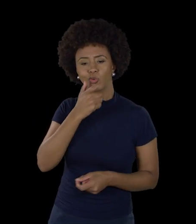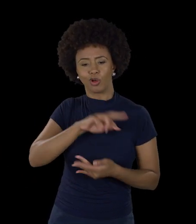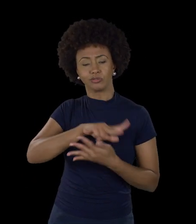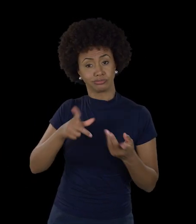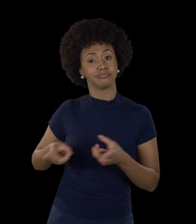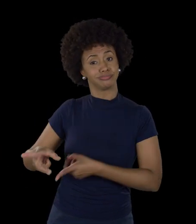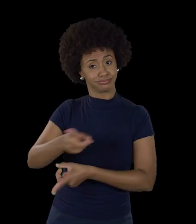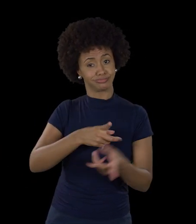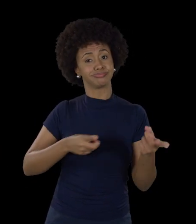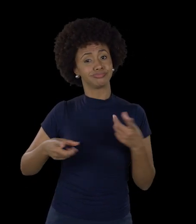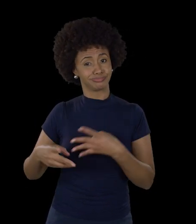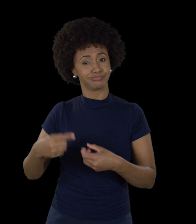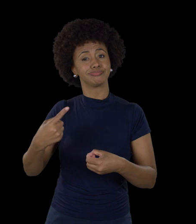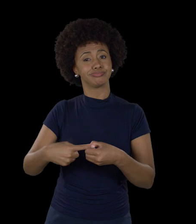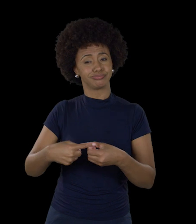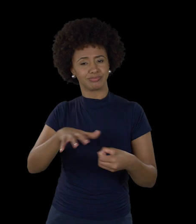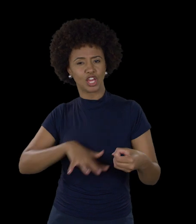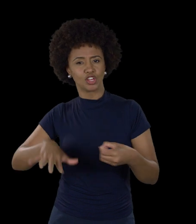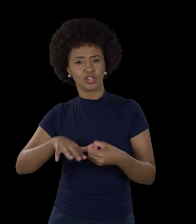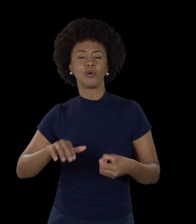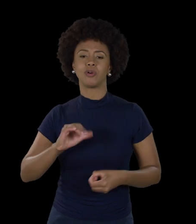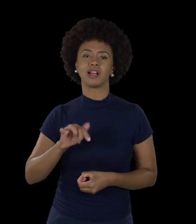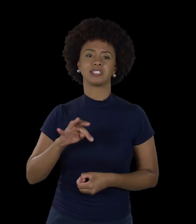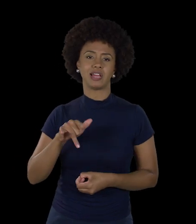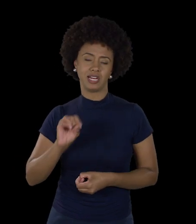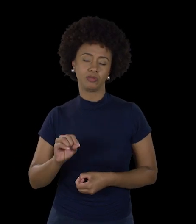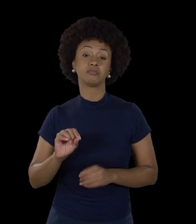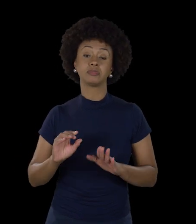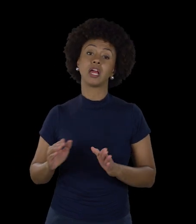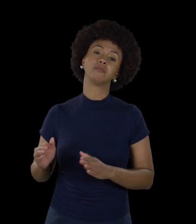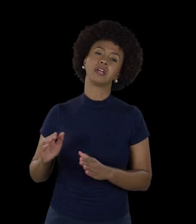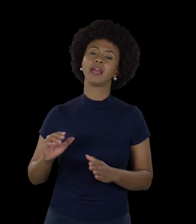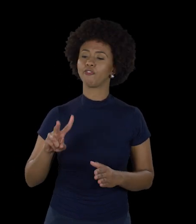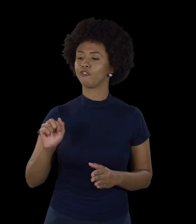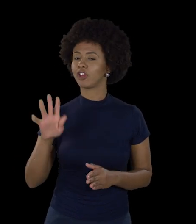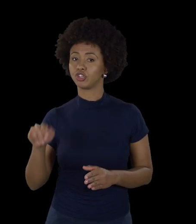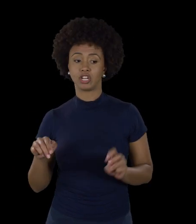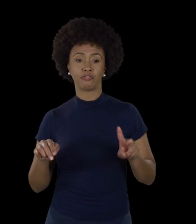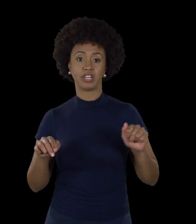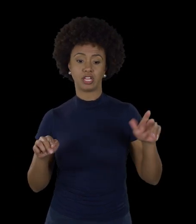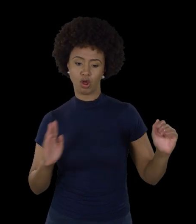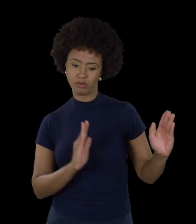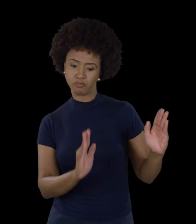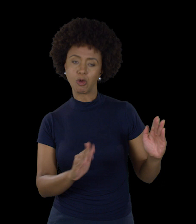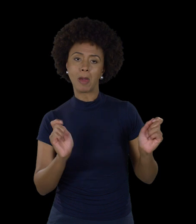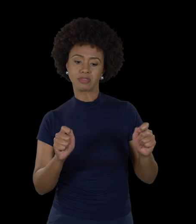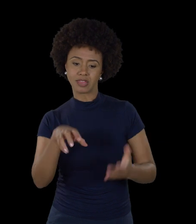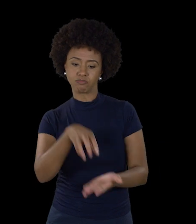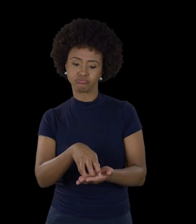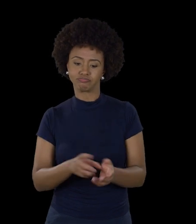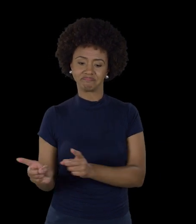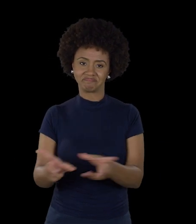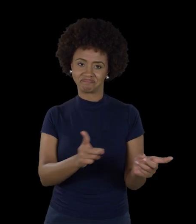são comercializados sobretudo no distrito de Alto Castelinho, na metade do caminho entre Vargem Alta e Venda Nova